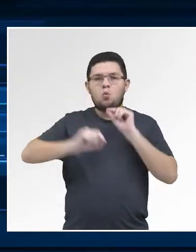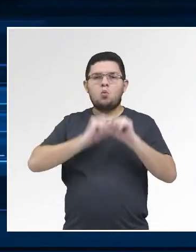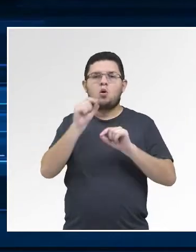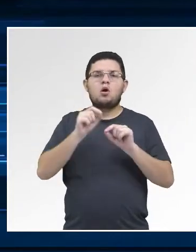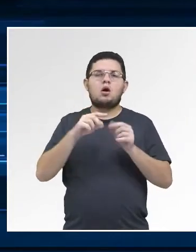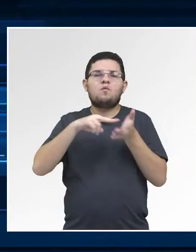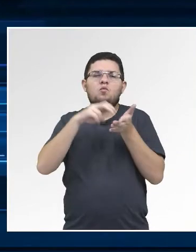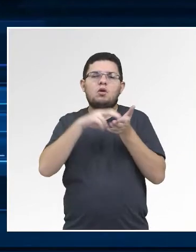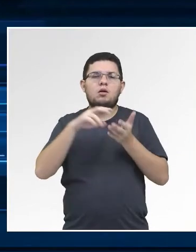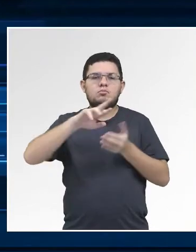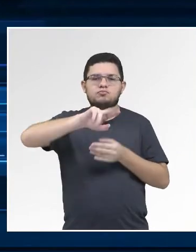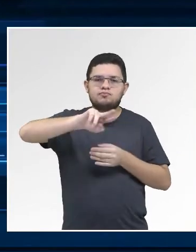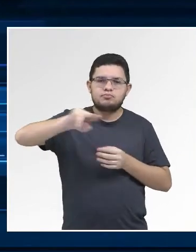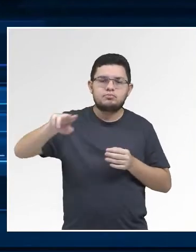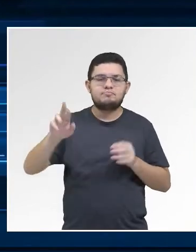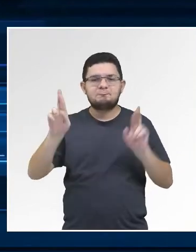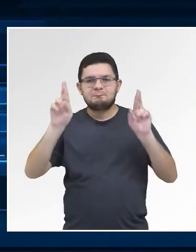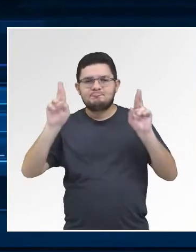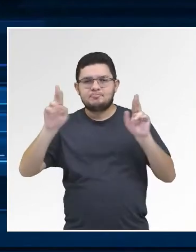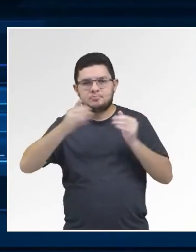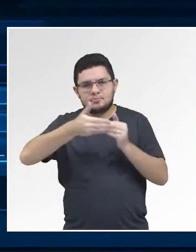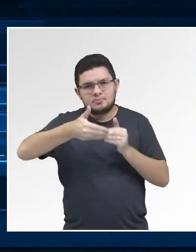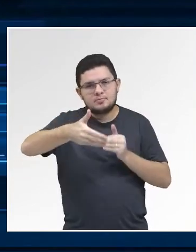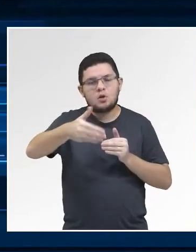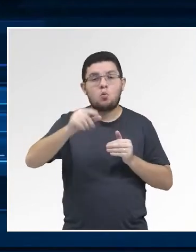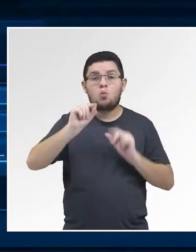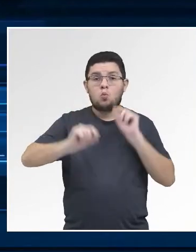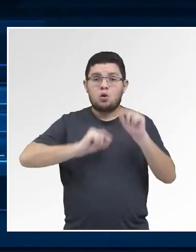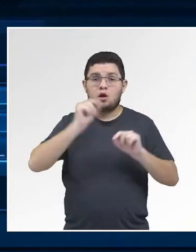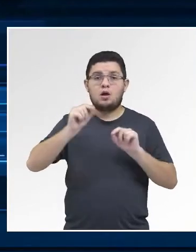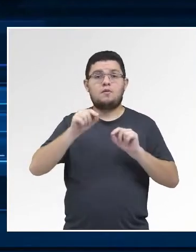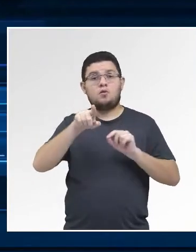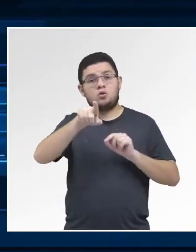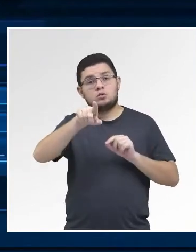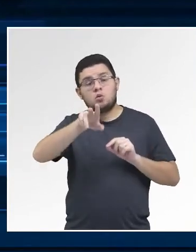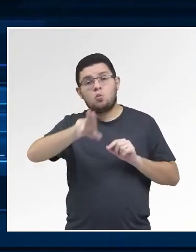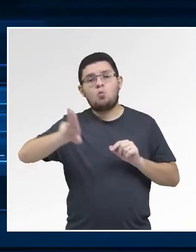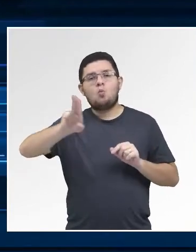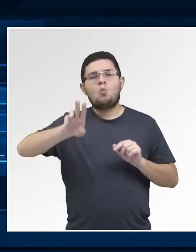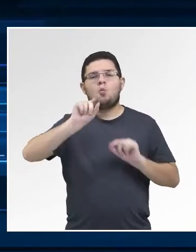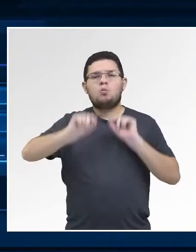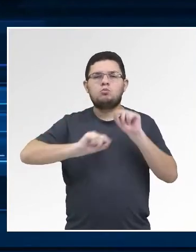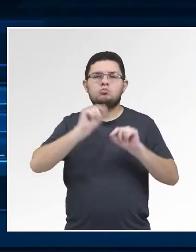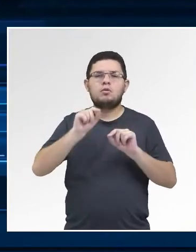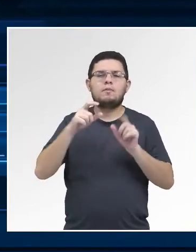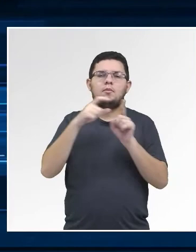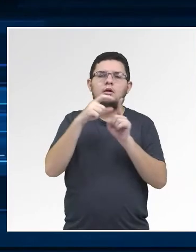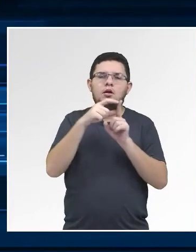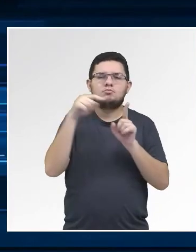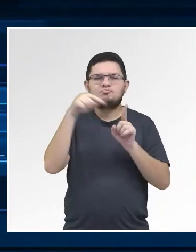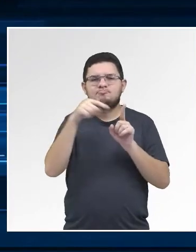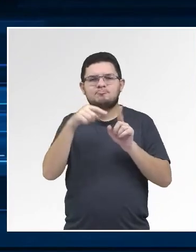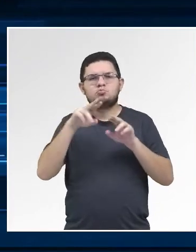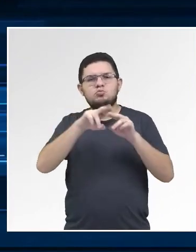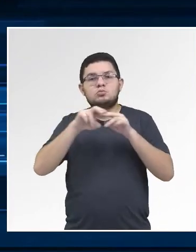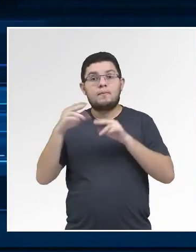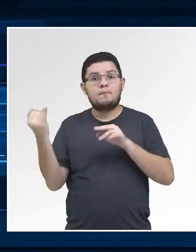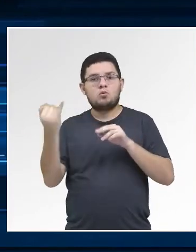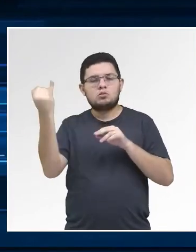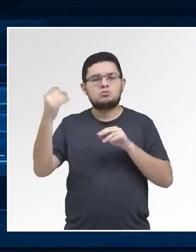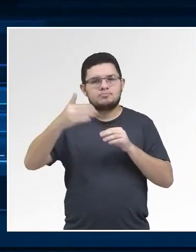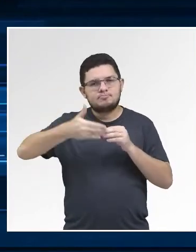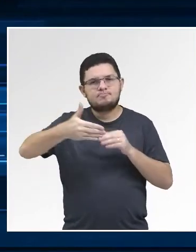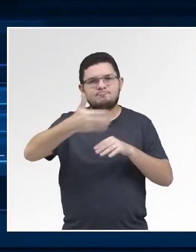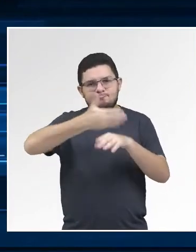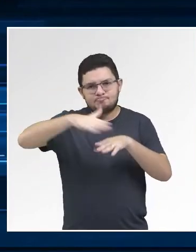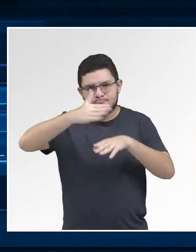Eu espero que sim, tá? Porque são palavras importantes que a gente vai praticar daqui a pouco. Como eu falei para vocês, né,